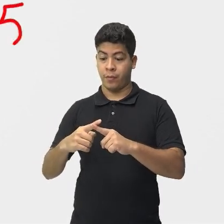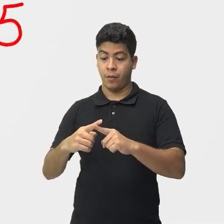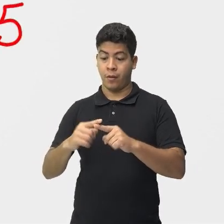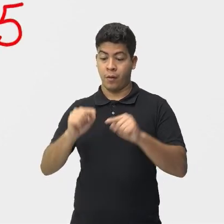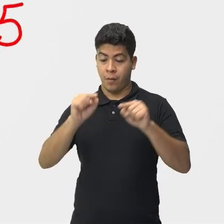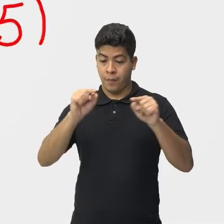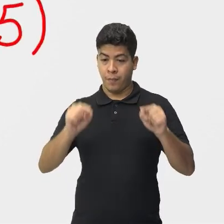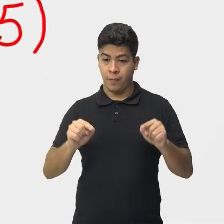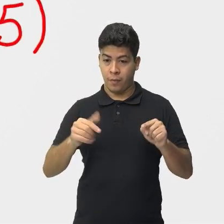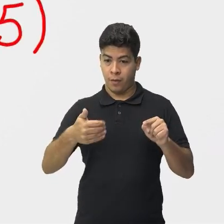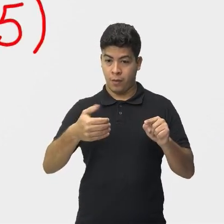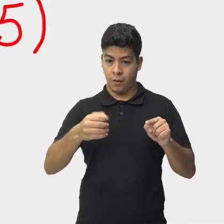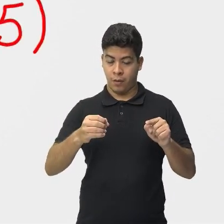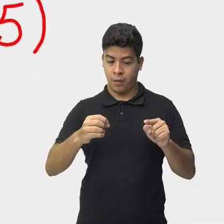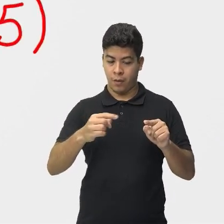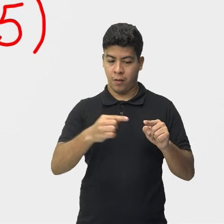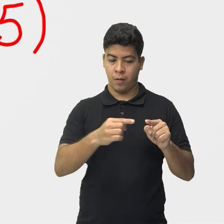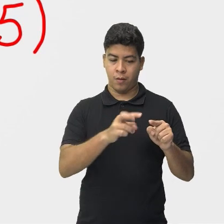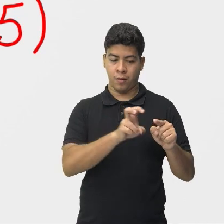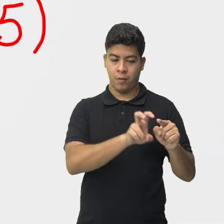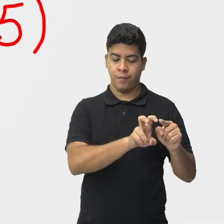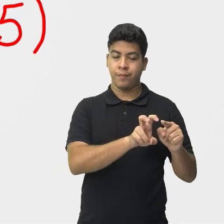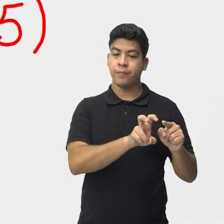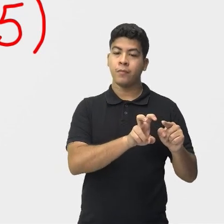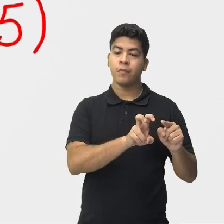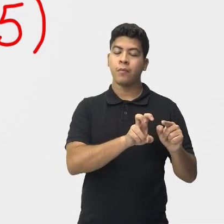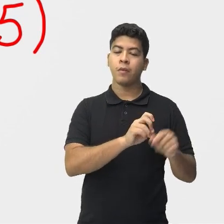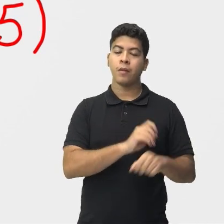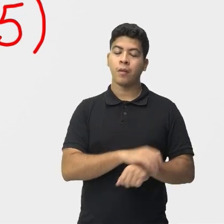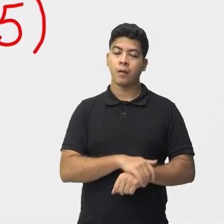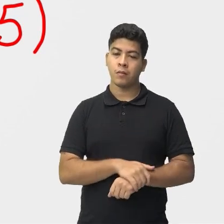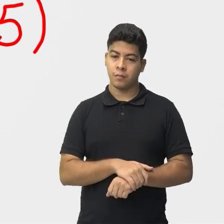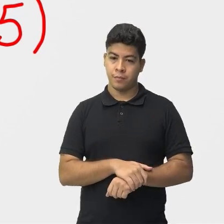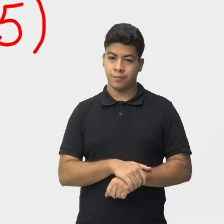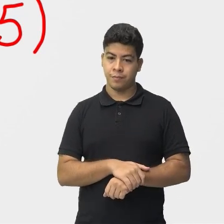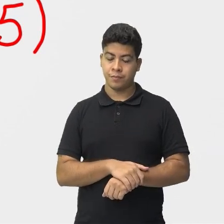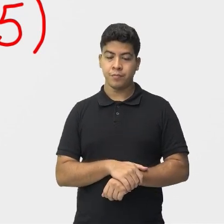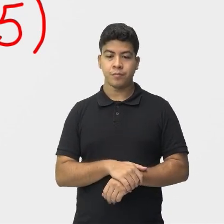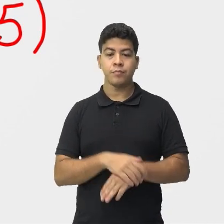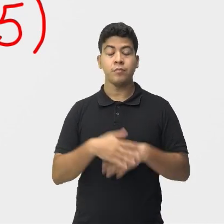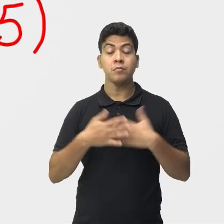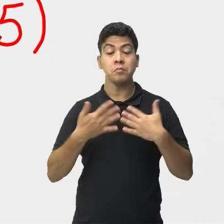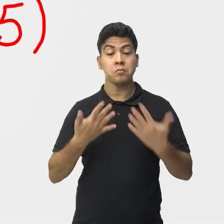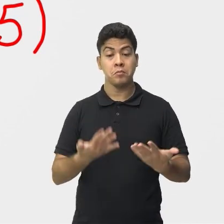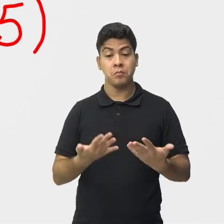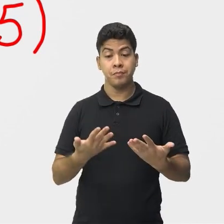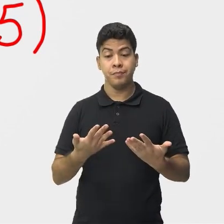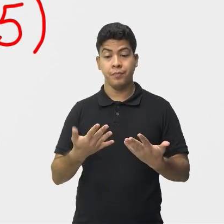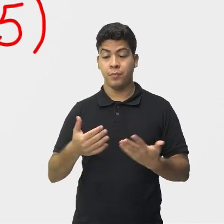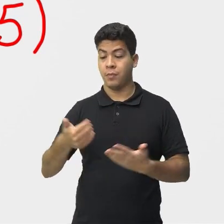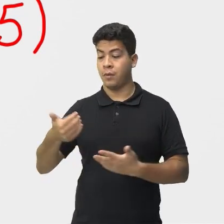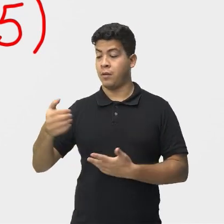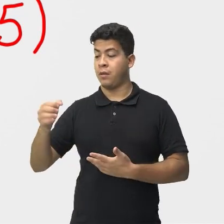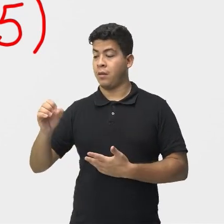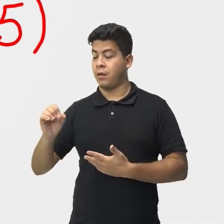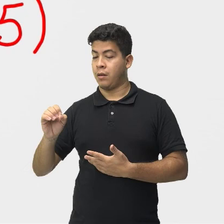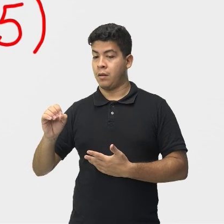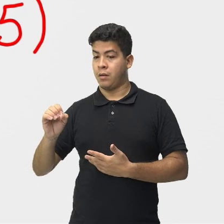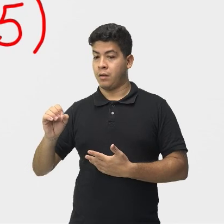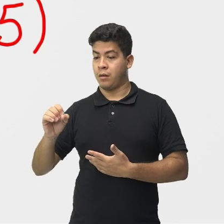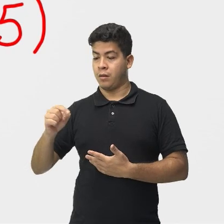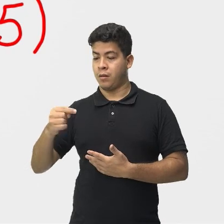volume inicial, que é 5. Então, veja que 10 menos 5 é 5, e